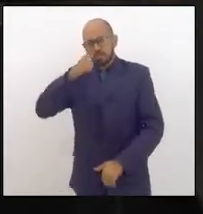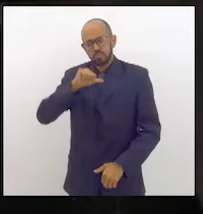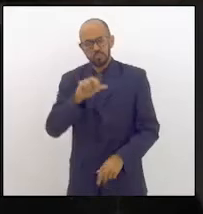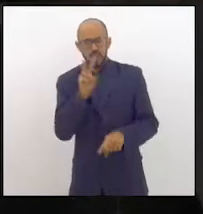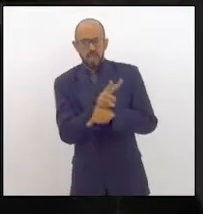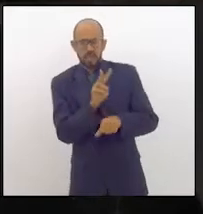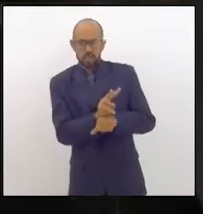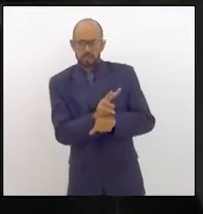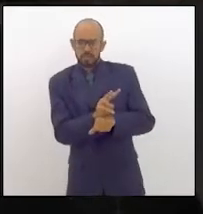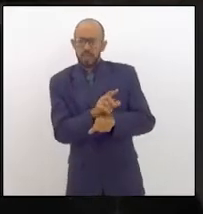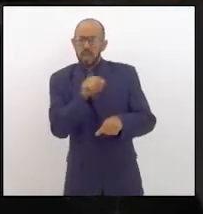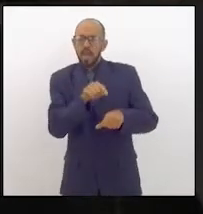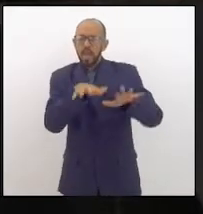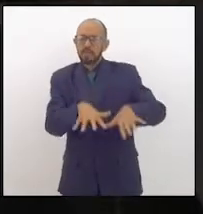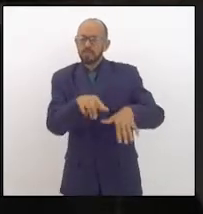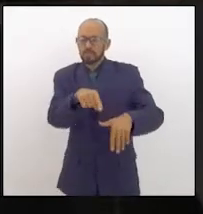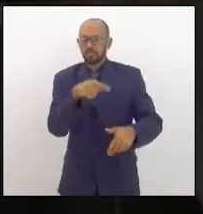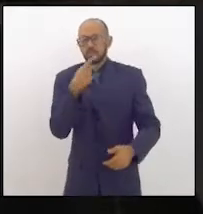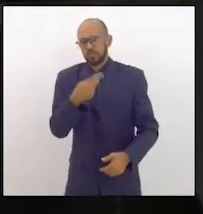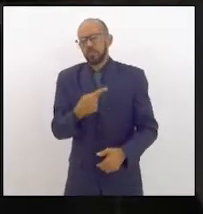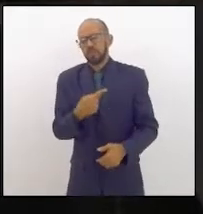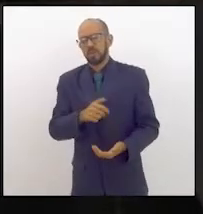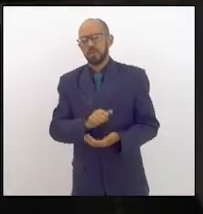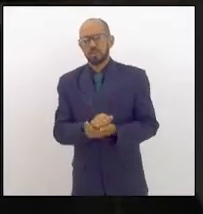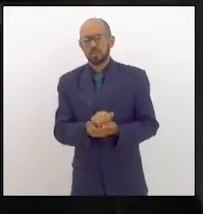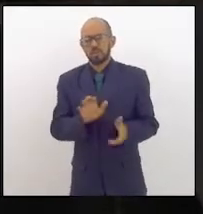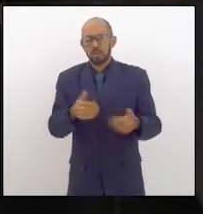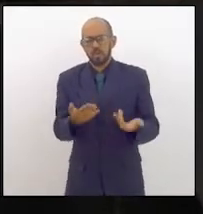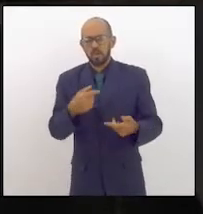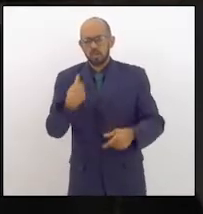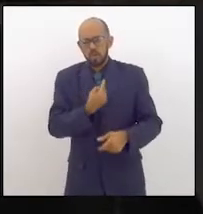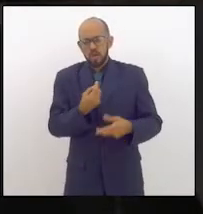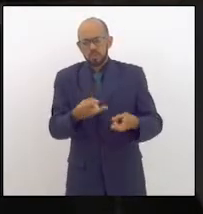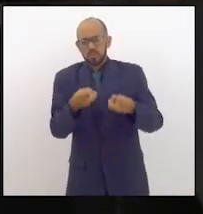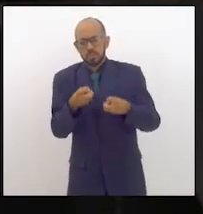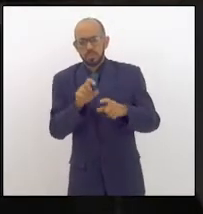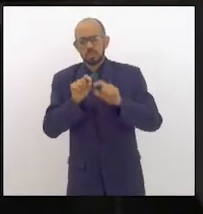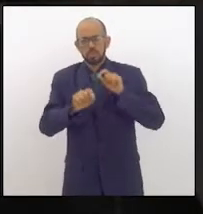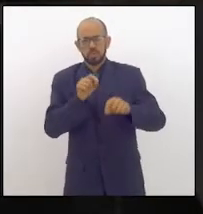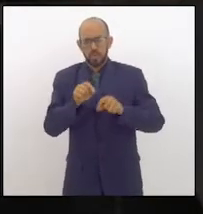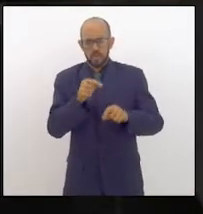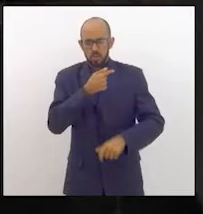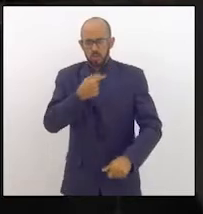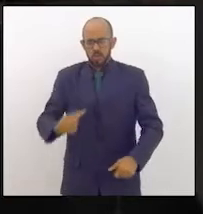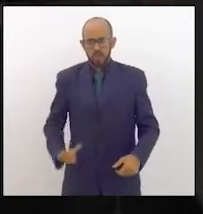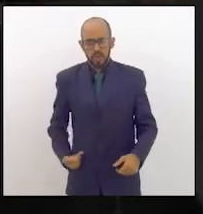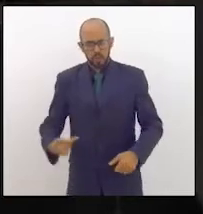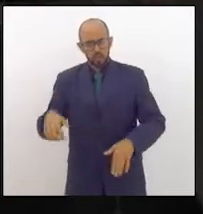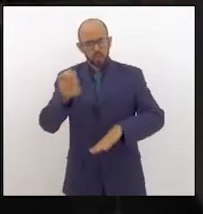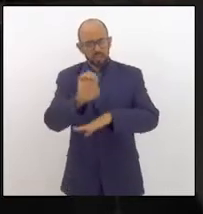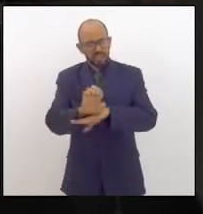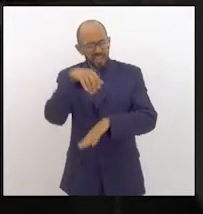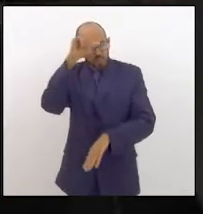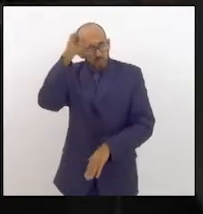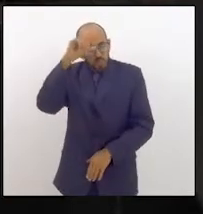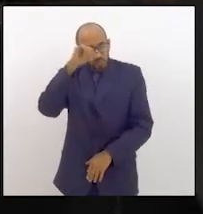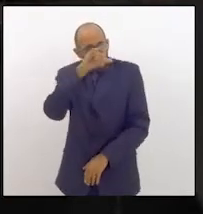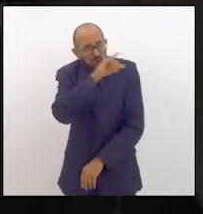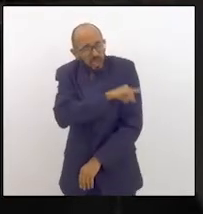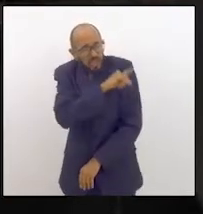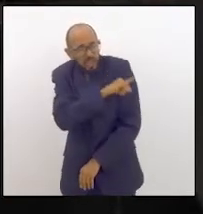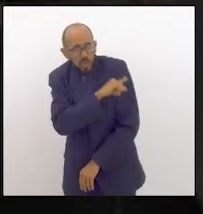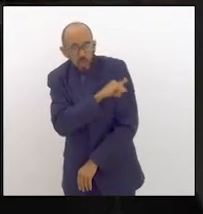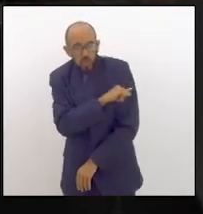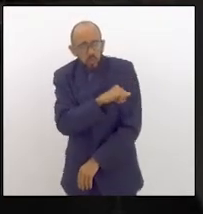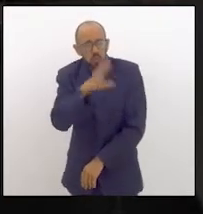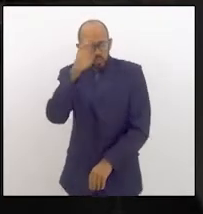é disso que nós estamos tratando então a gente observar que o governador do Estado do Rio de Janeiro